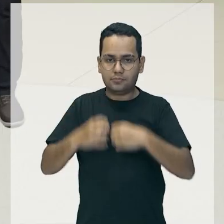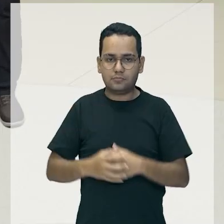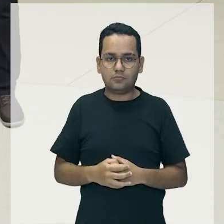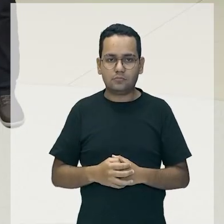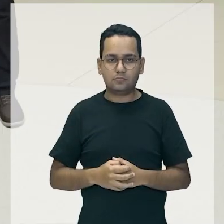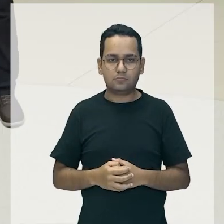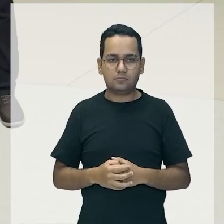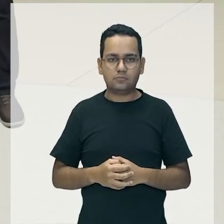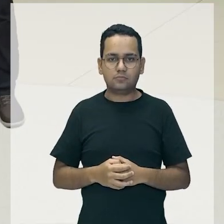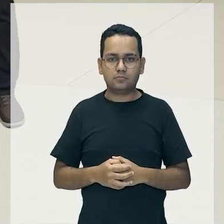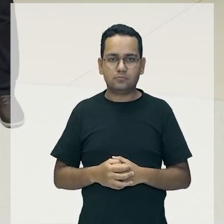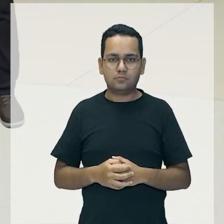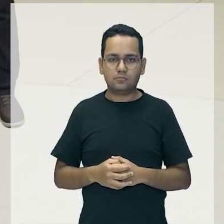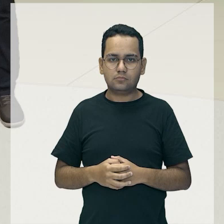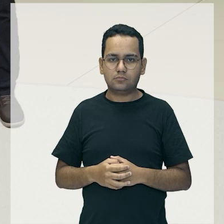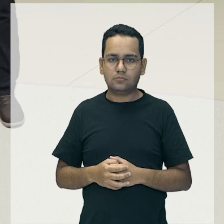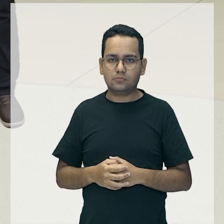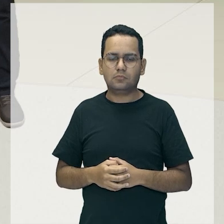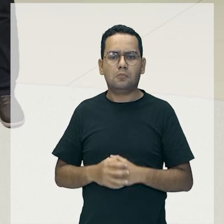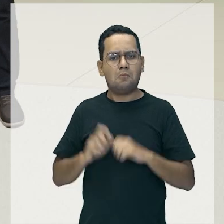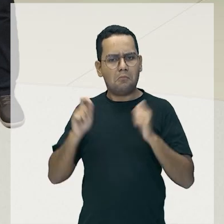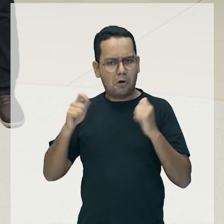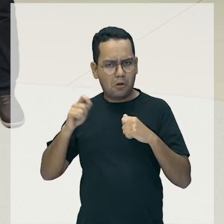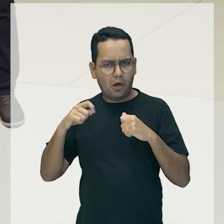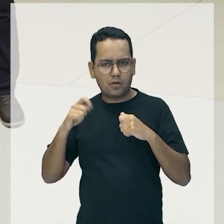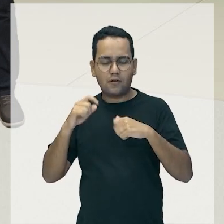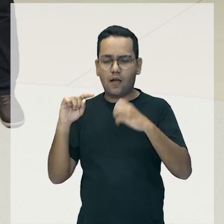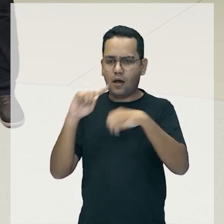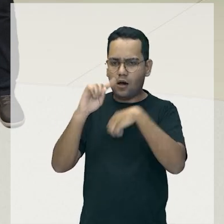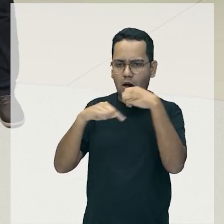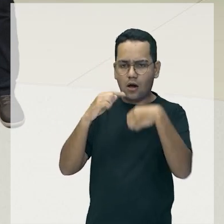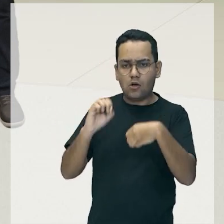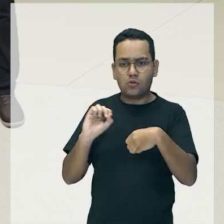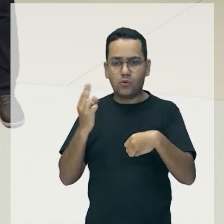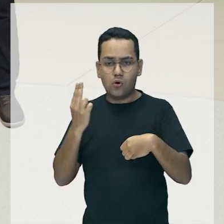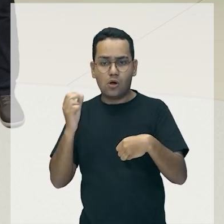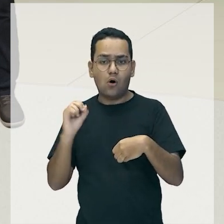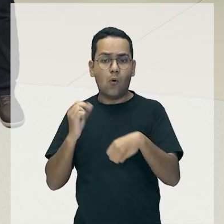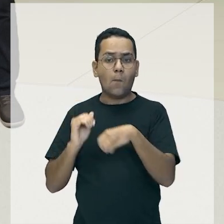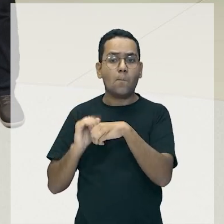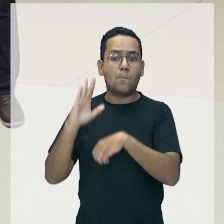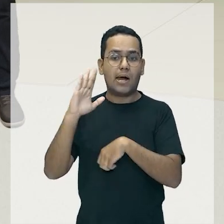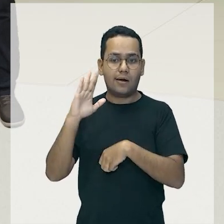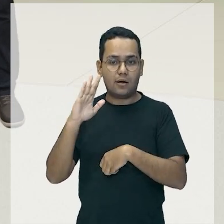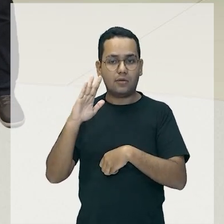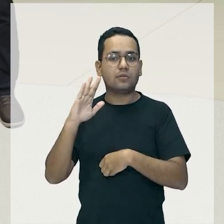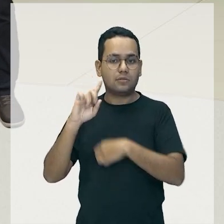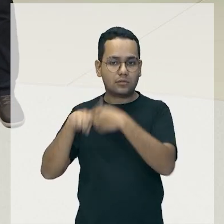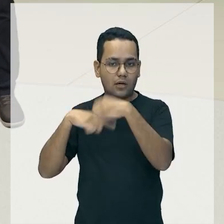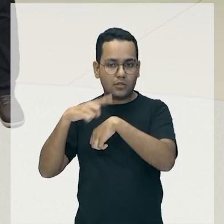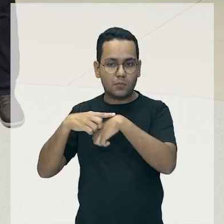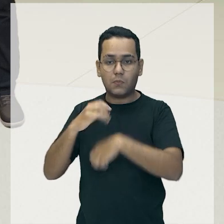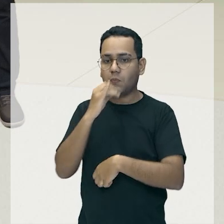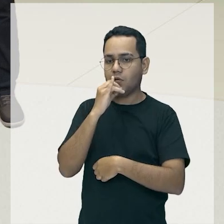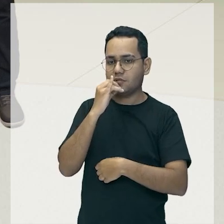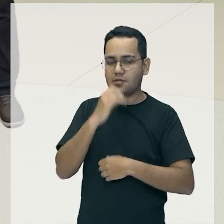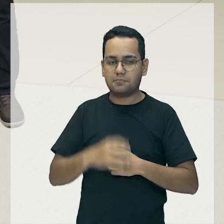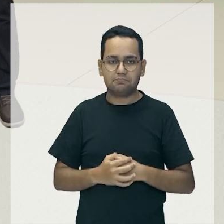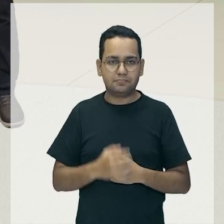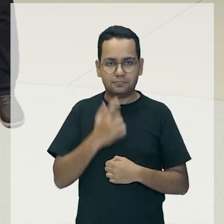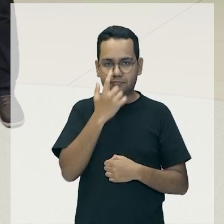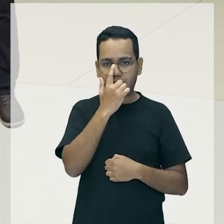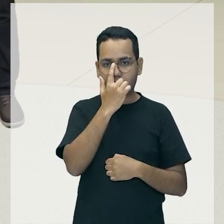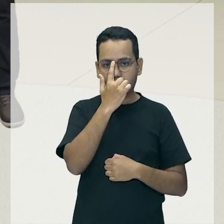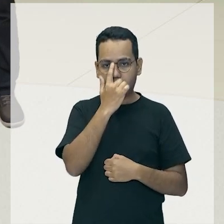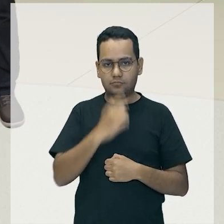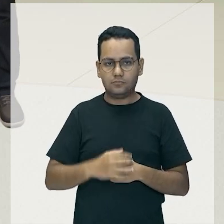ó, 2 ou mais átomos, tá, pessoal? Então, eu tenho uma junção ali. Por exemplo, aqui, do meu lado, vocês estão percebendo aí, ó,